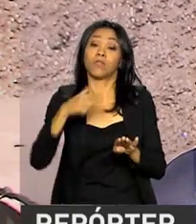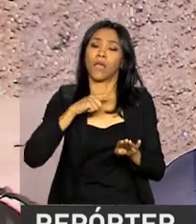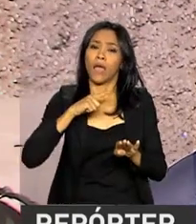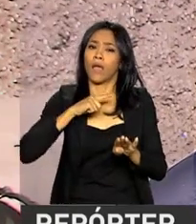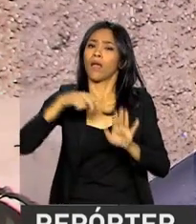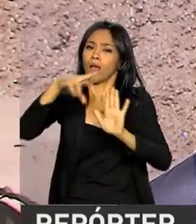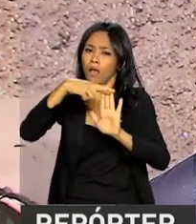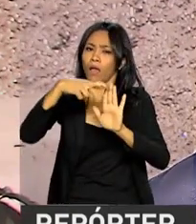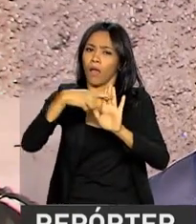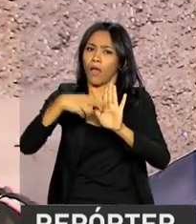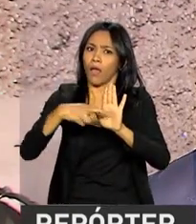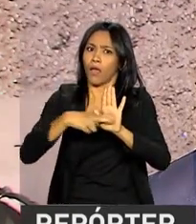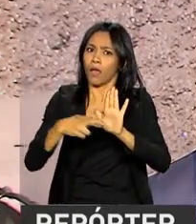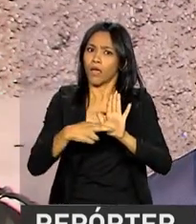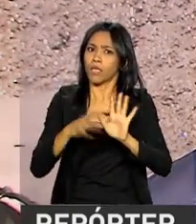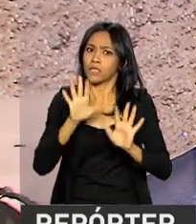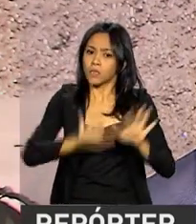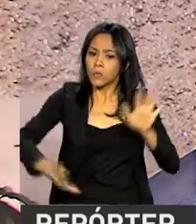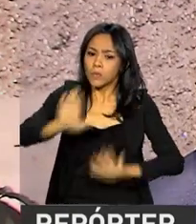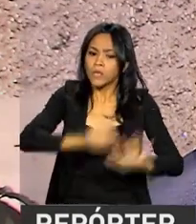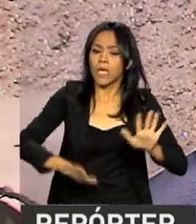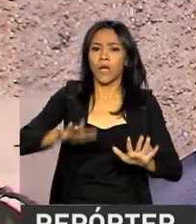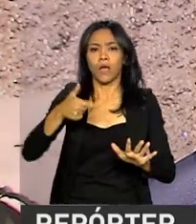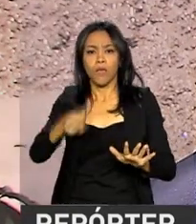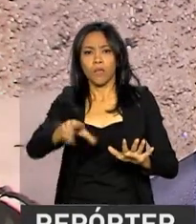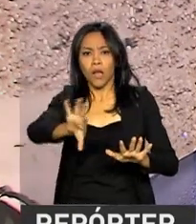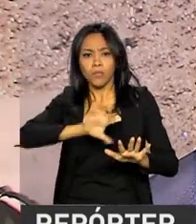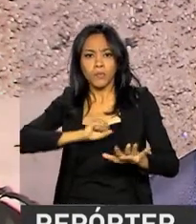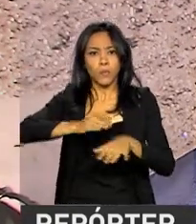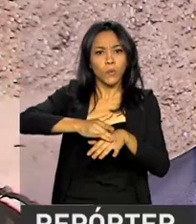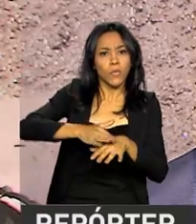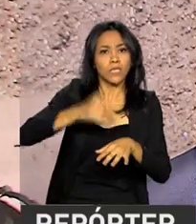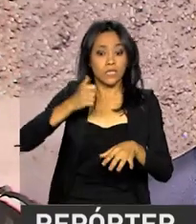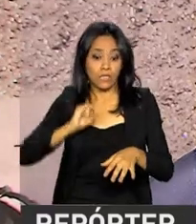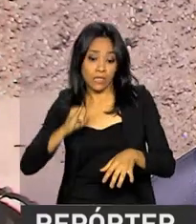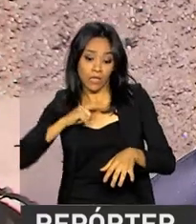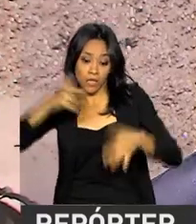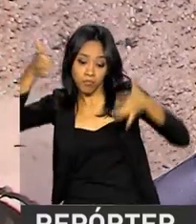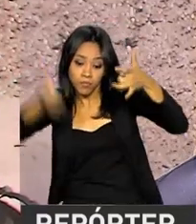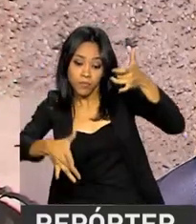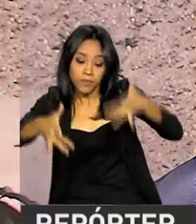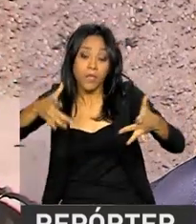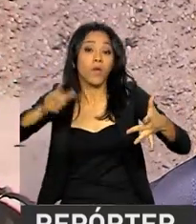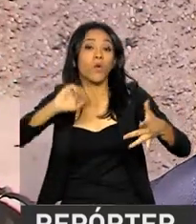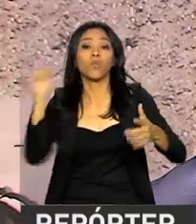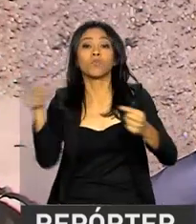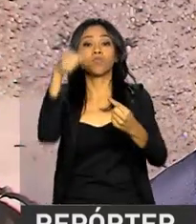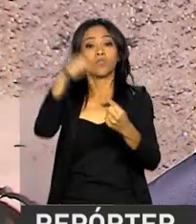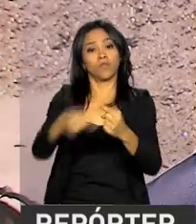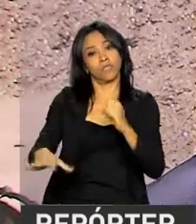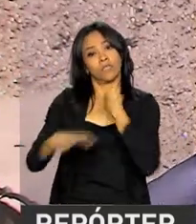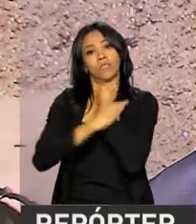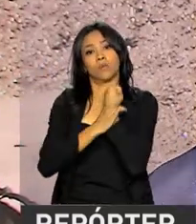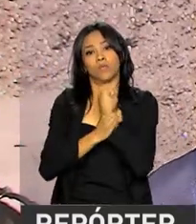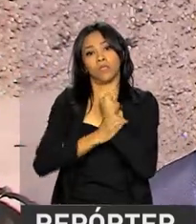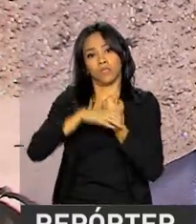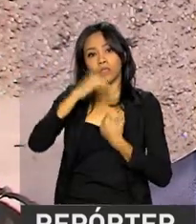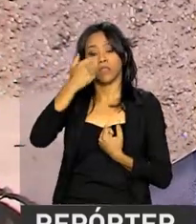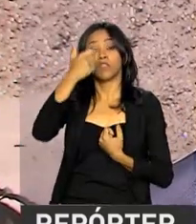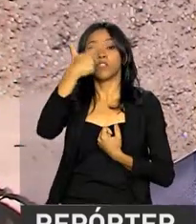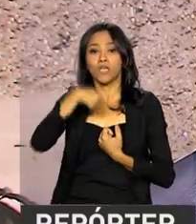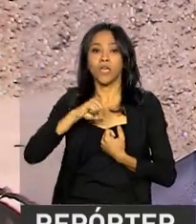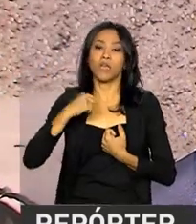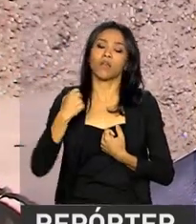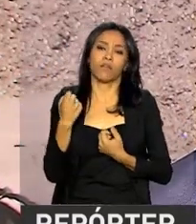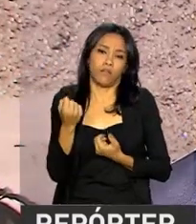mínimos, parâmetros máximos de contaminantes a existirem no composto orgânico, trazendo segurança de uso do agricultor e do consumidor